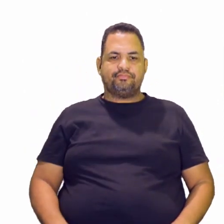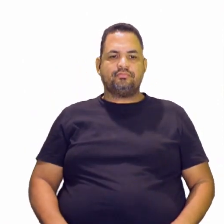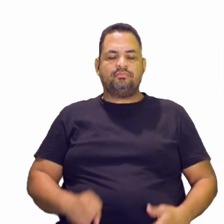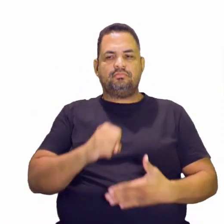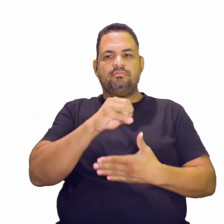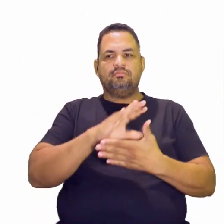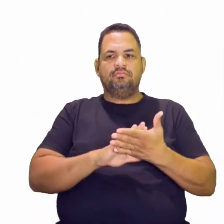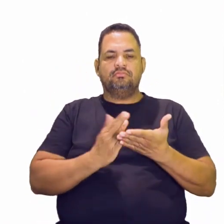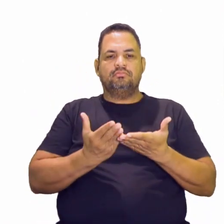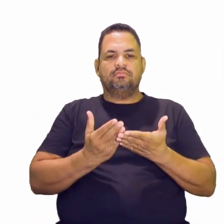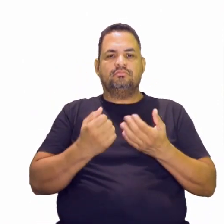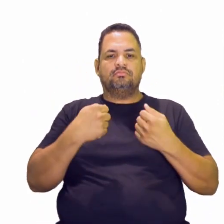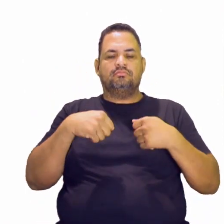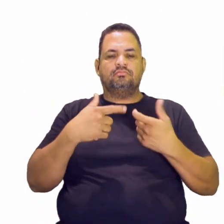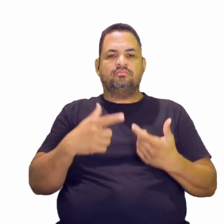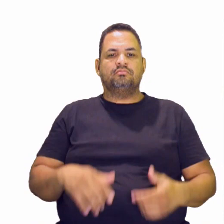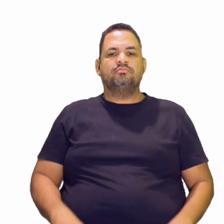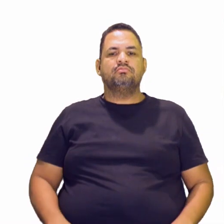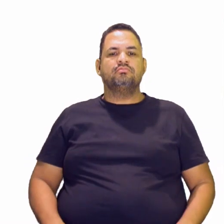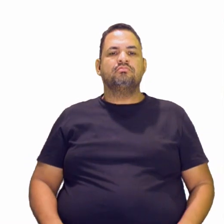nós já podemos